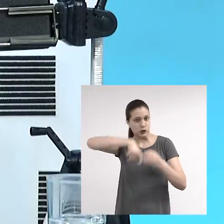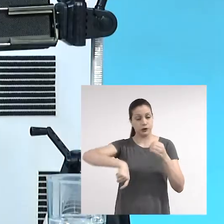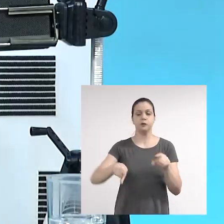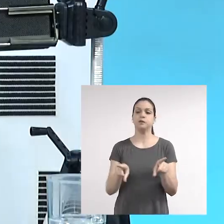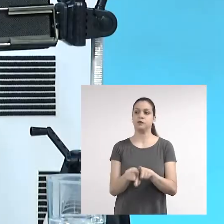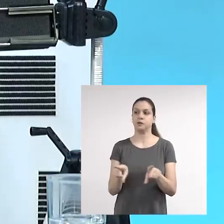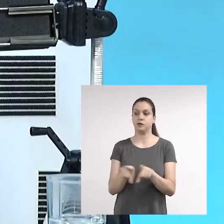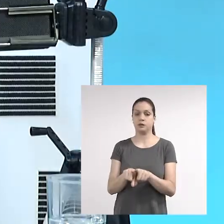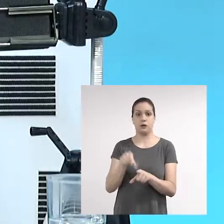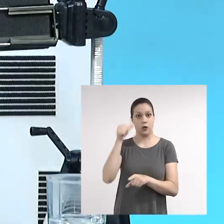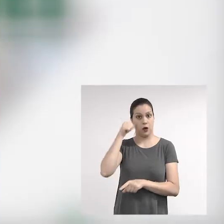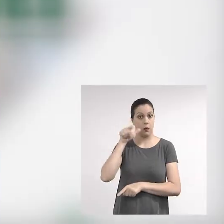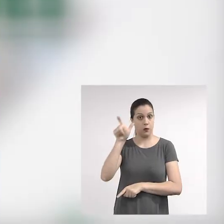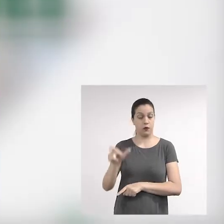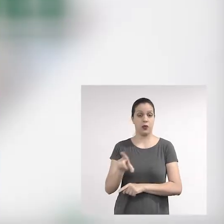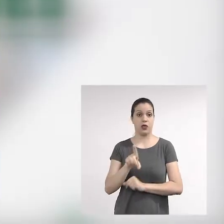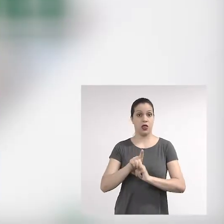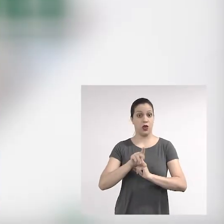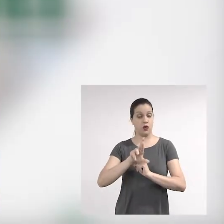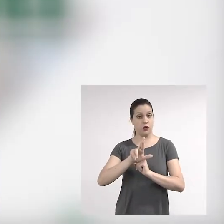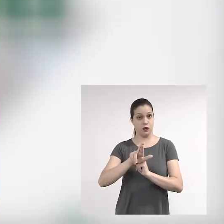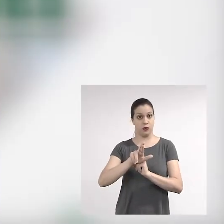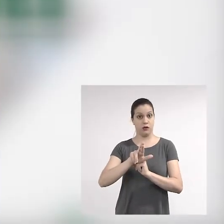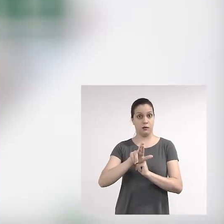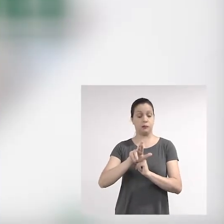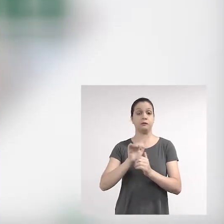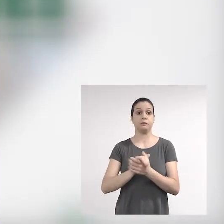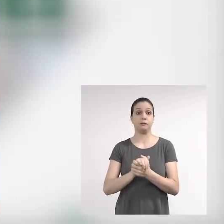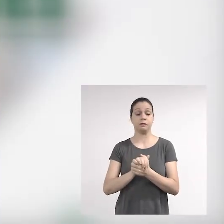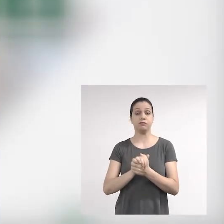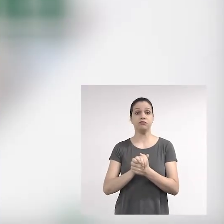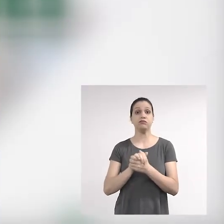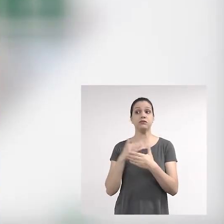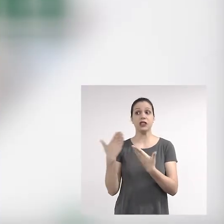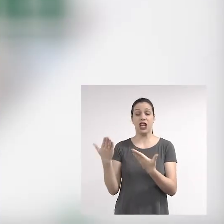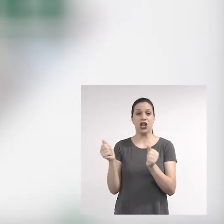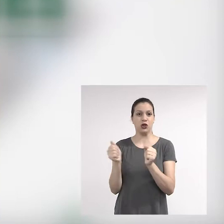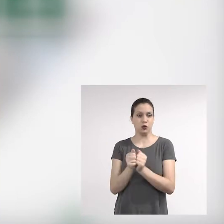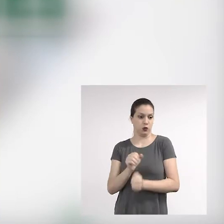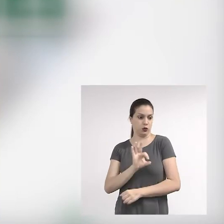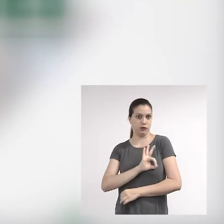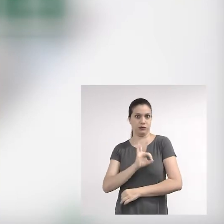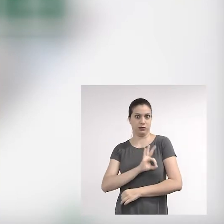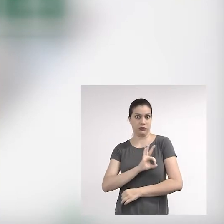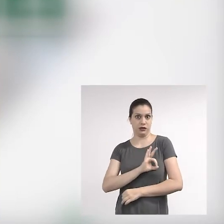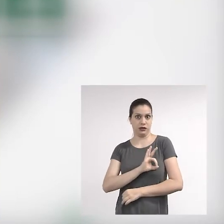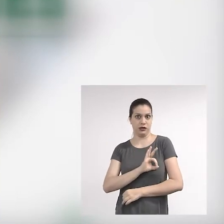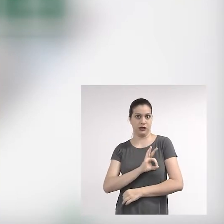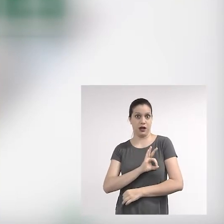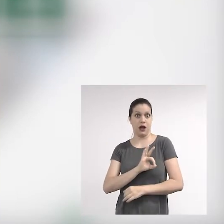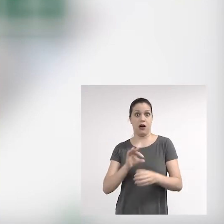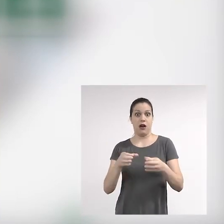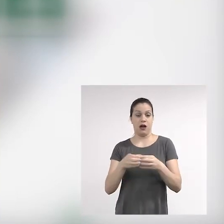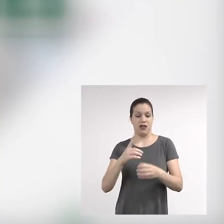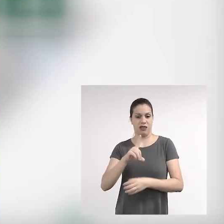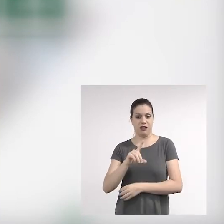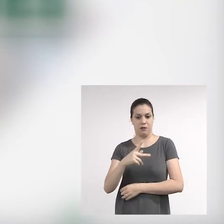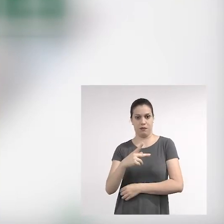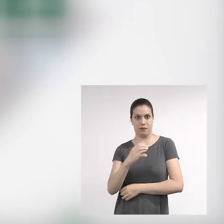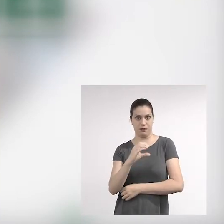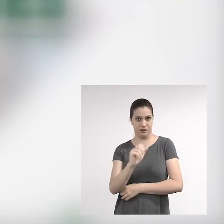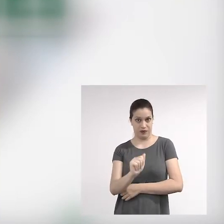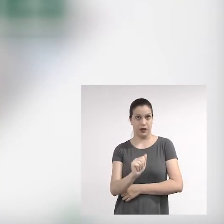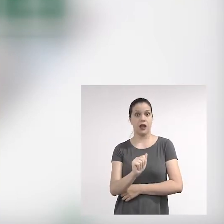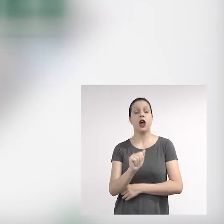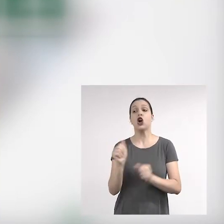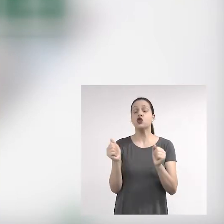doutora Marília de Brito Martins, delegada titular da DPCA, que está conosco pela nossa videoconferência